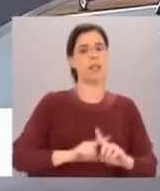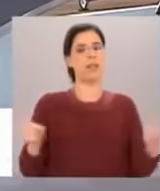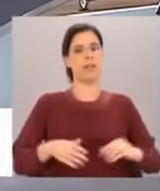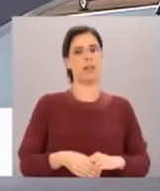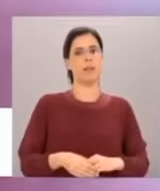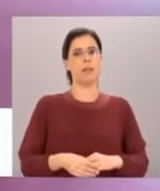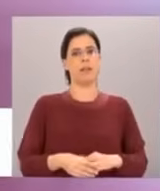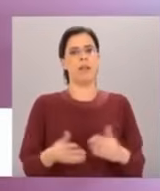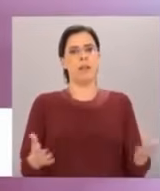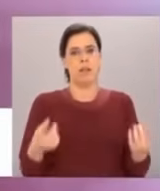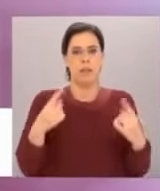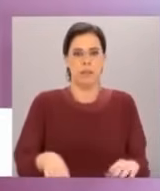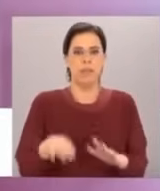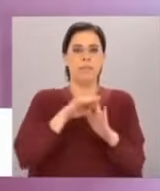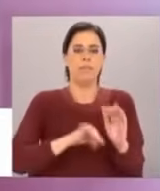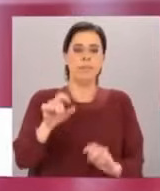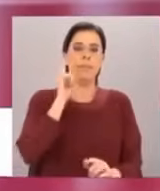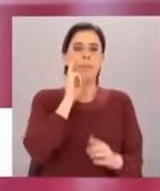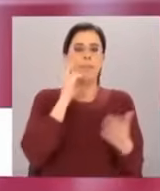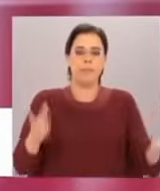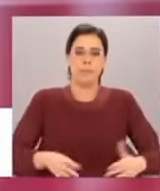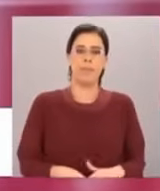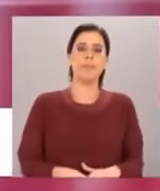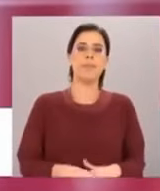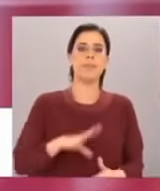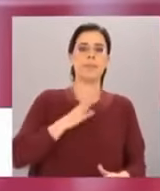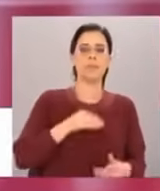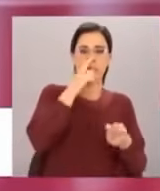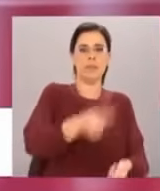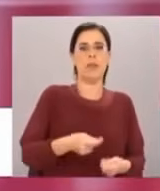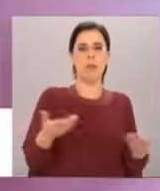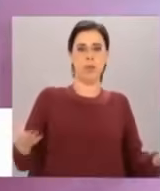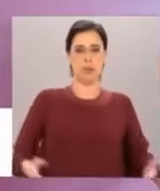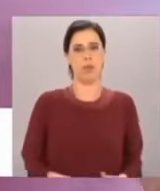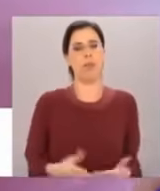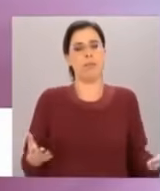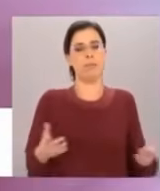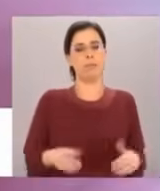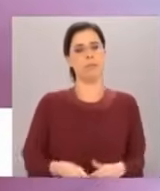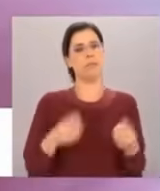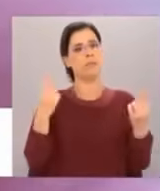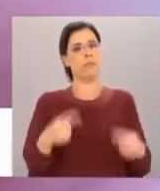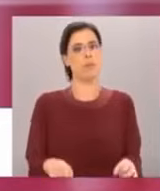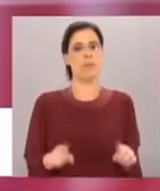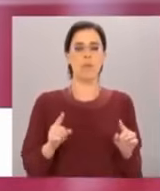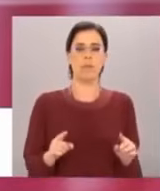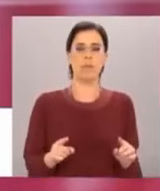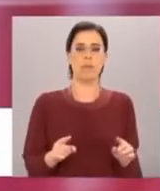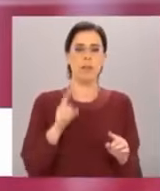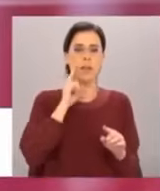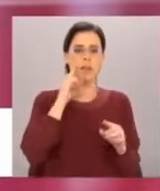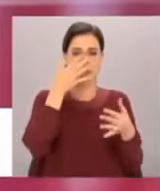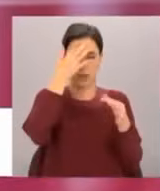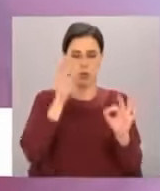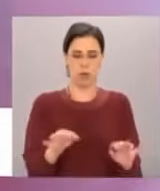coisa muito diferente Nos programas de defesa no fundo do mundo buraco de forma que passar a única e exclusivamente